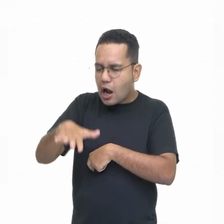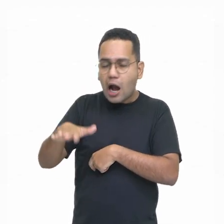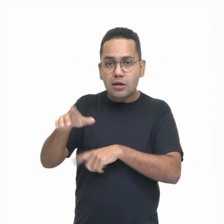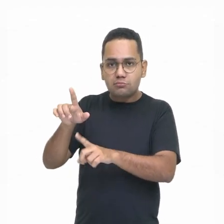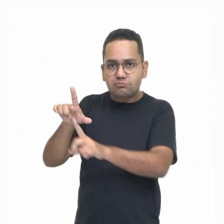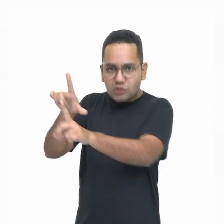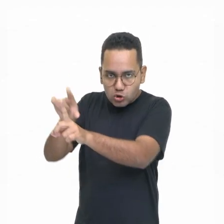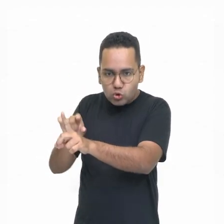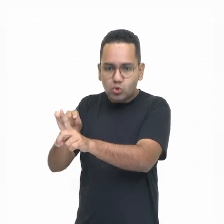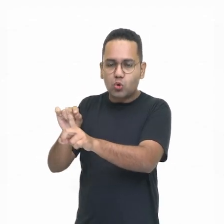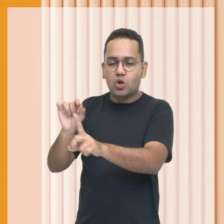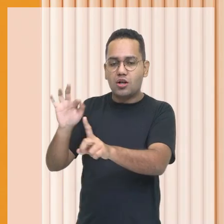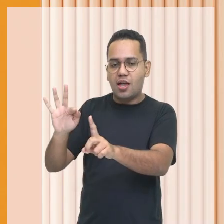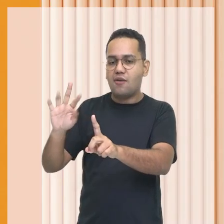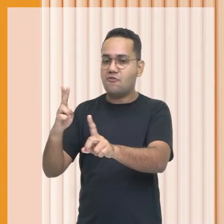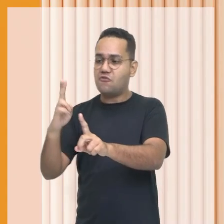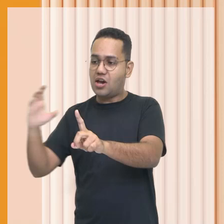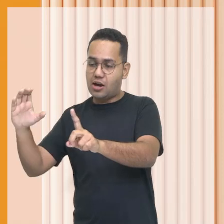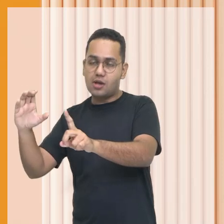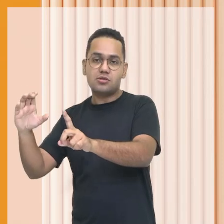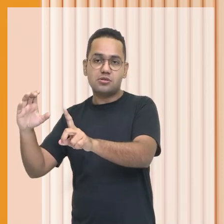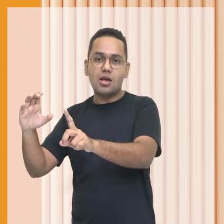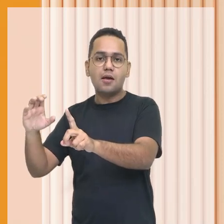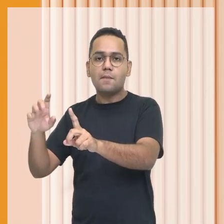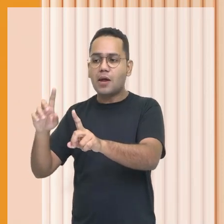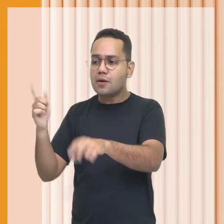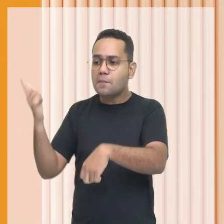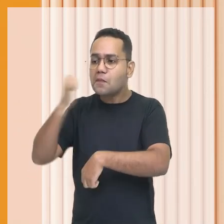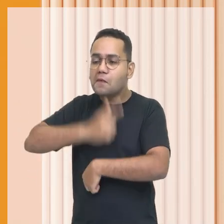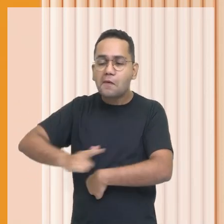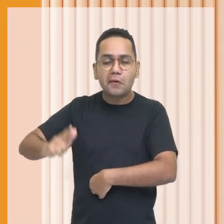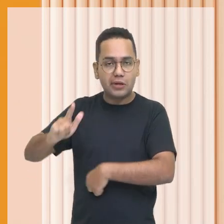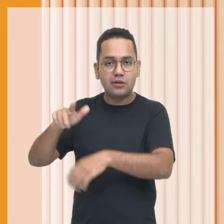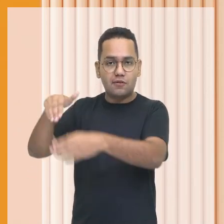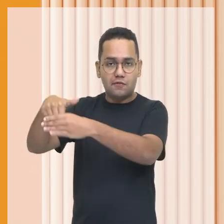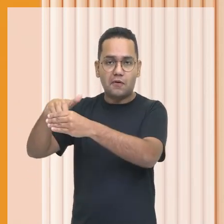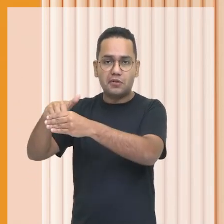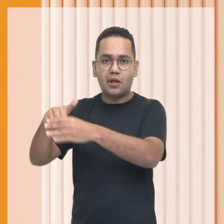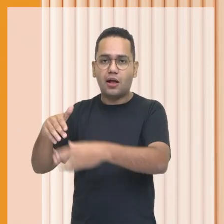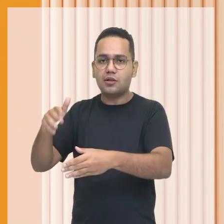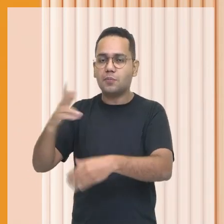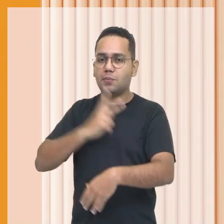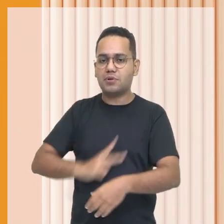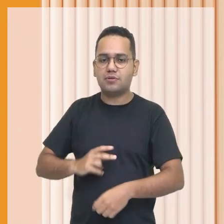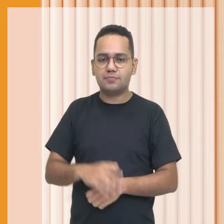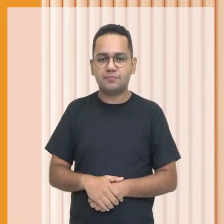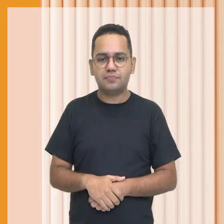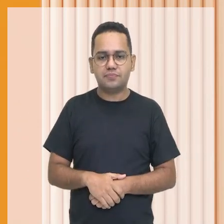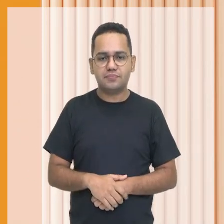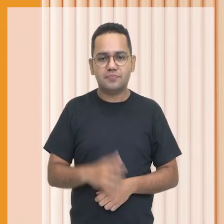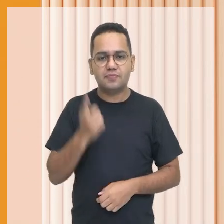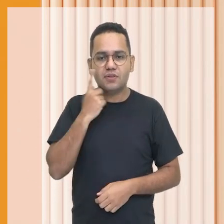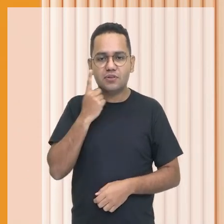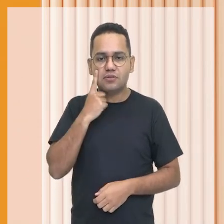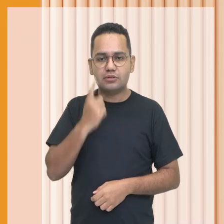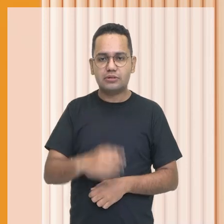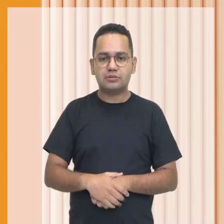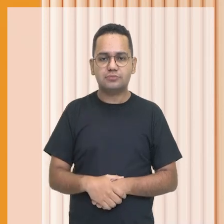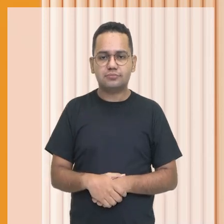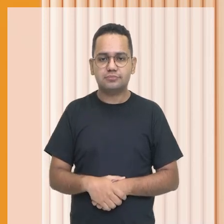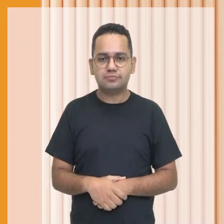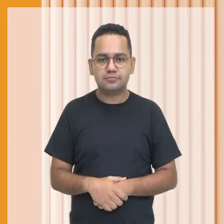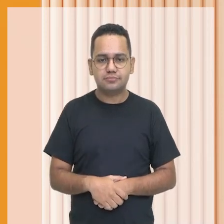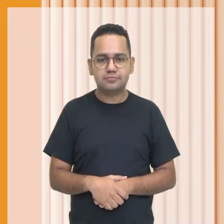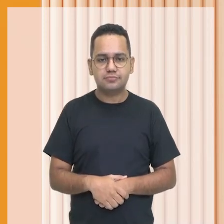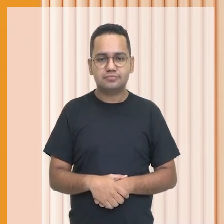Cardoso, que foi o ministro da Fazenda no governo de Itamar Franco, nessa eleição de 94. Agora, observa que o